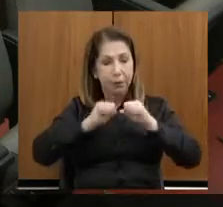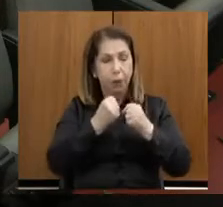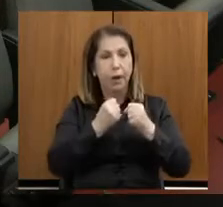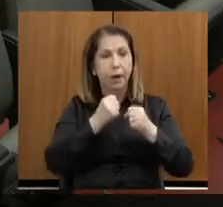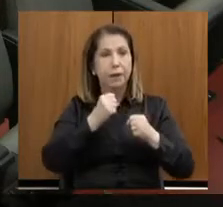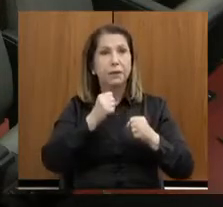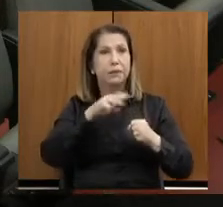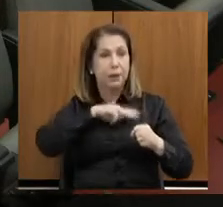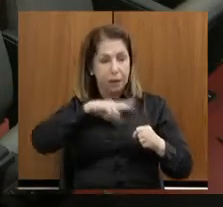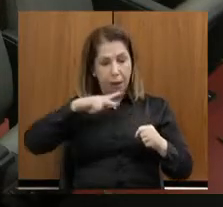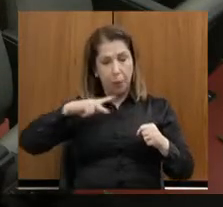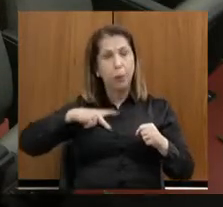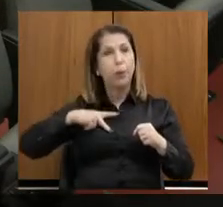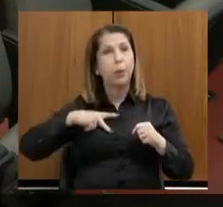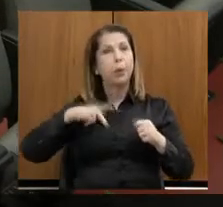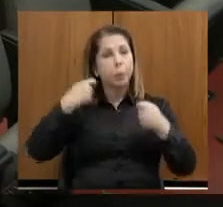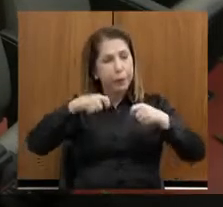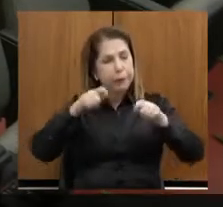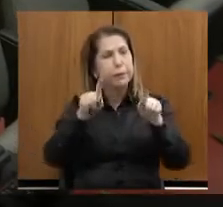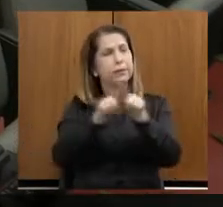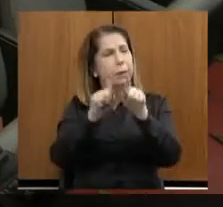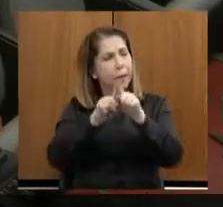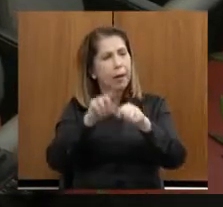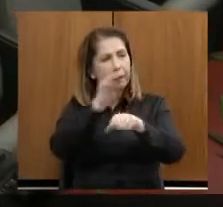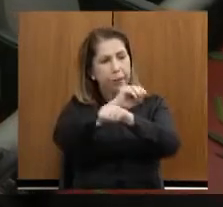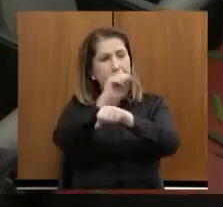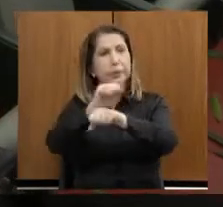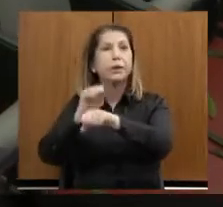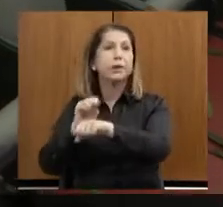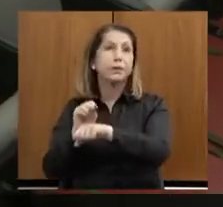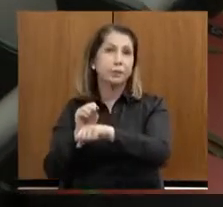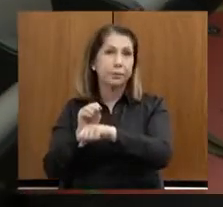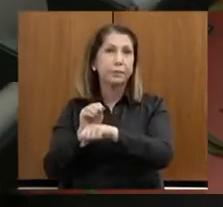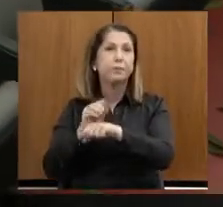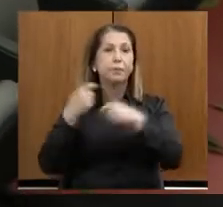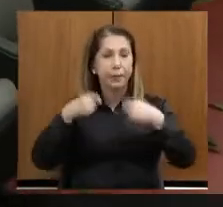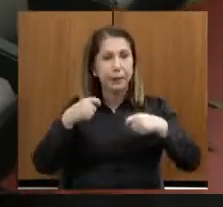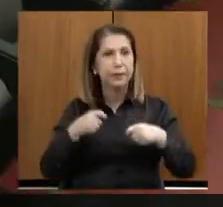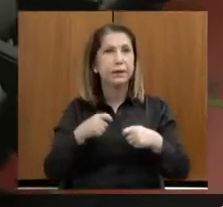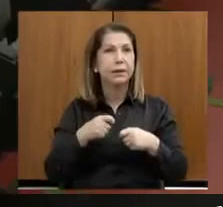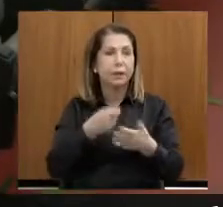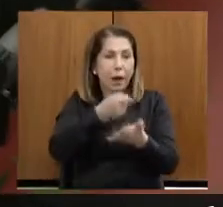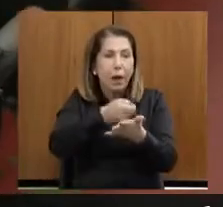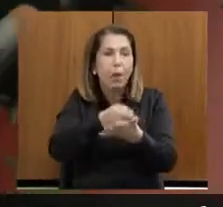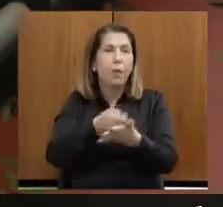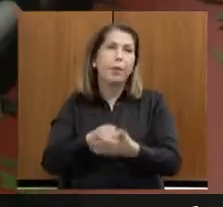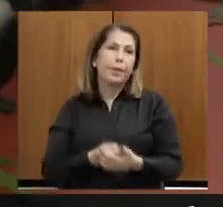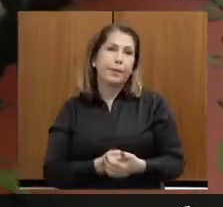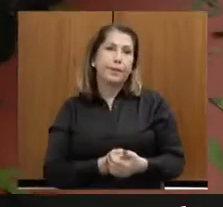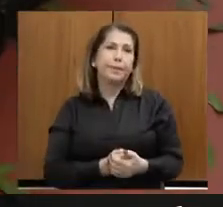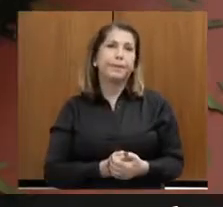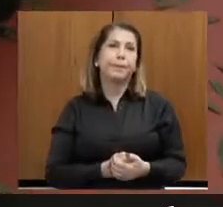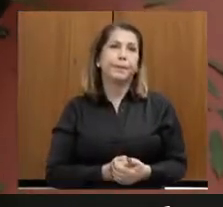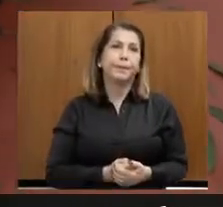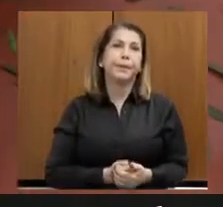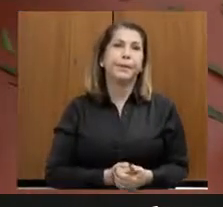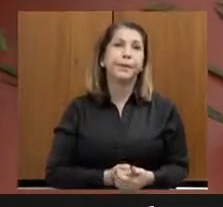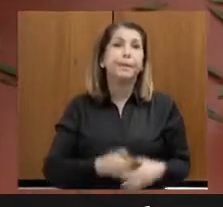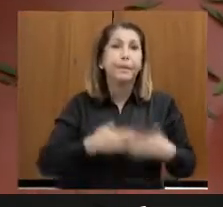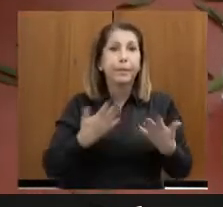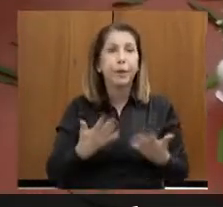precisa proteger mas tem outros instrumentos de proteção que a gente precisa cobrar Ah